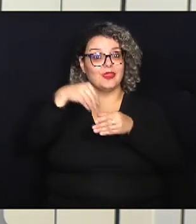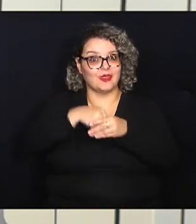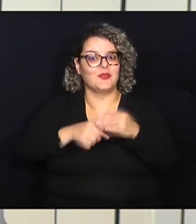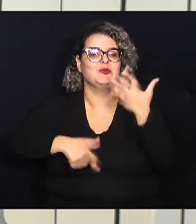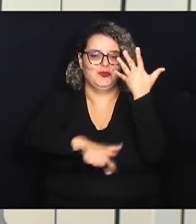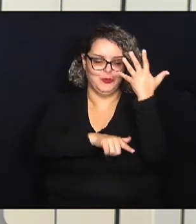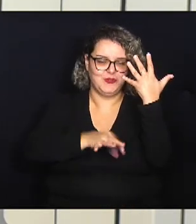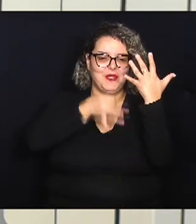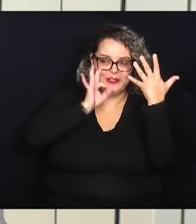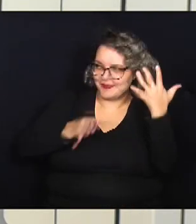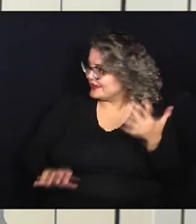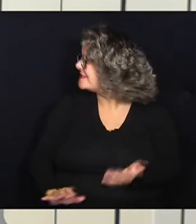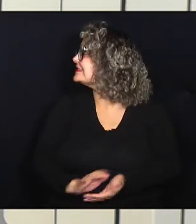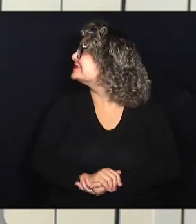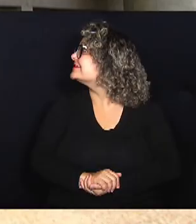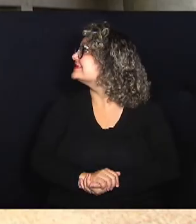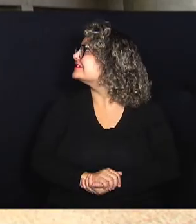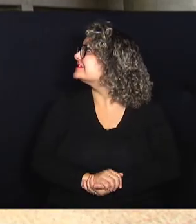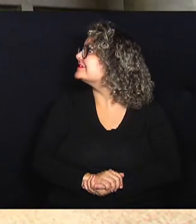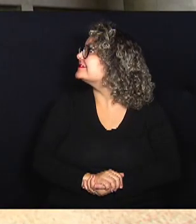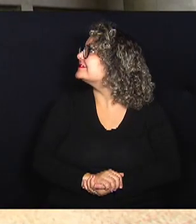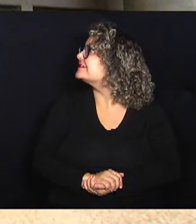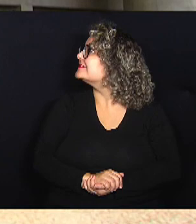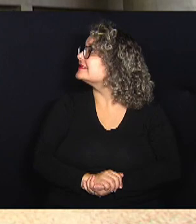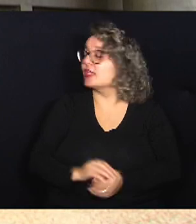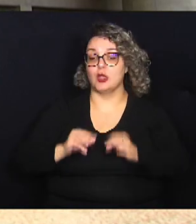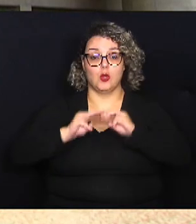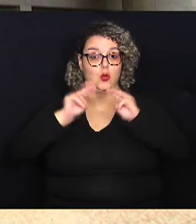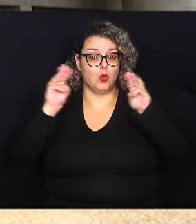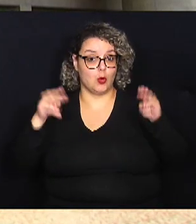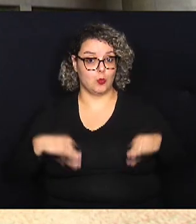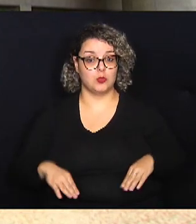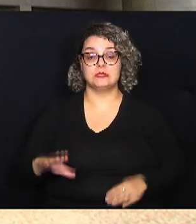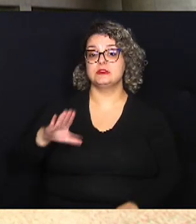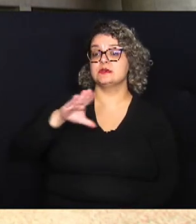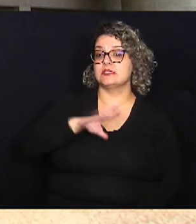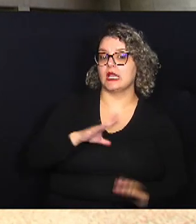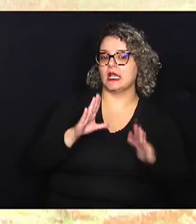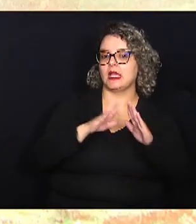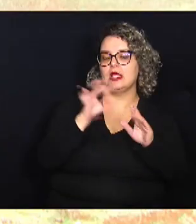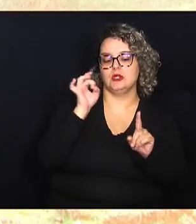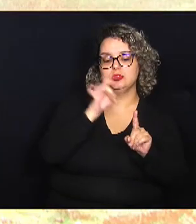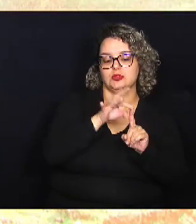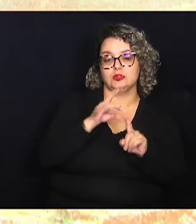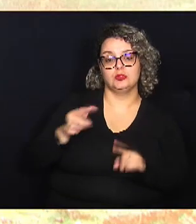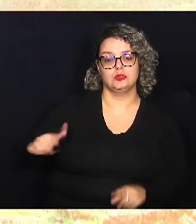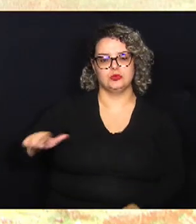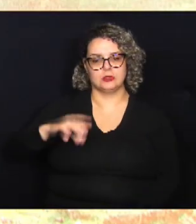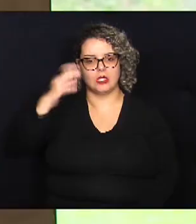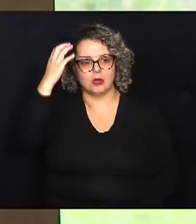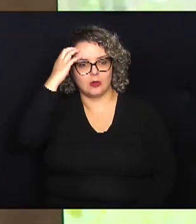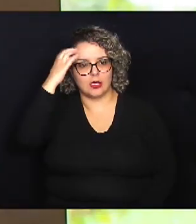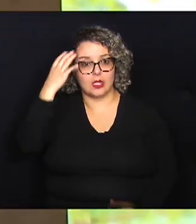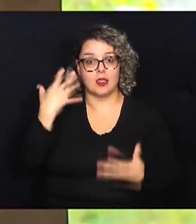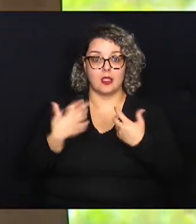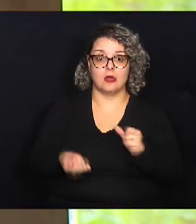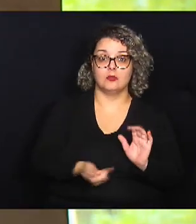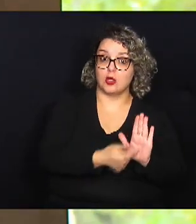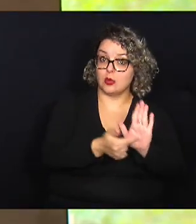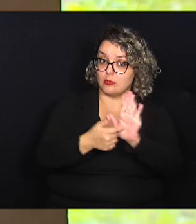Café. Acompanhe. O Museu da Cidade, na Casa de Vidro, no Taquaral, recebe a Mostra